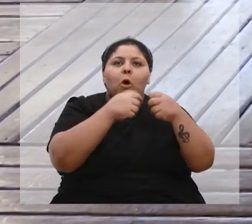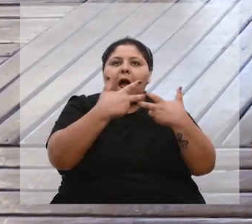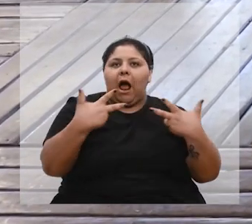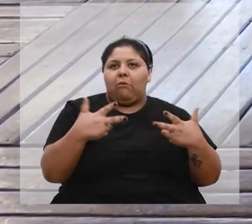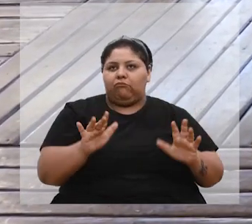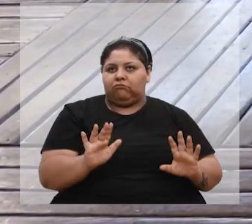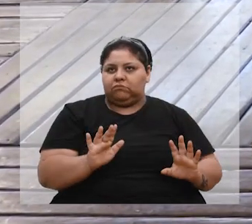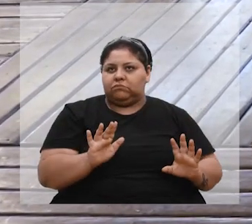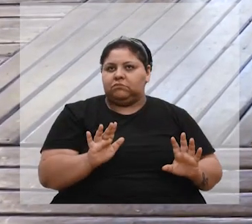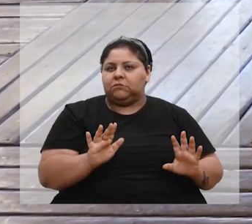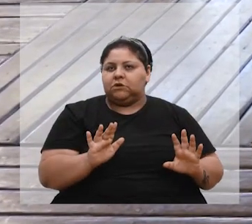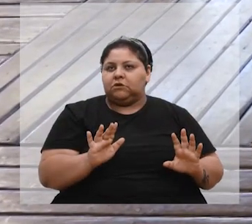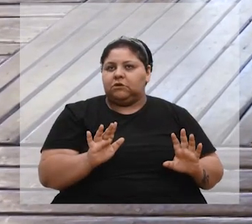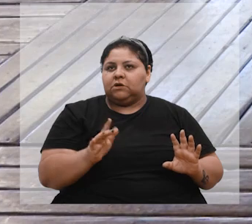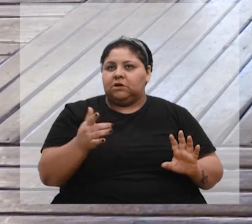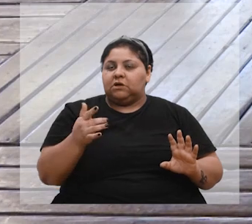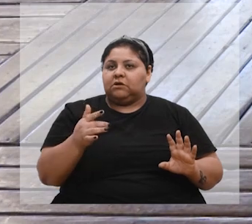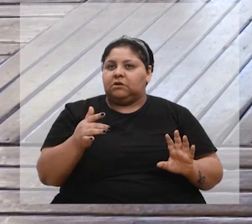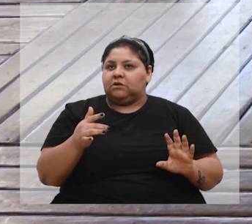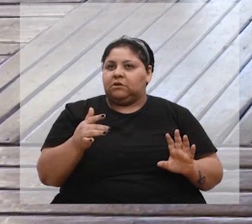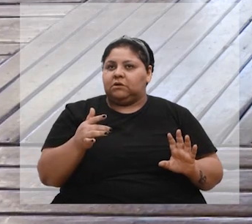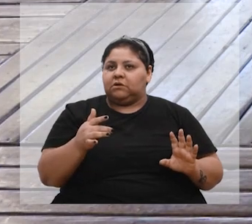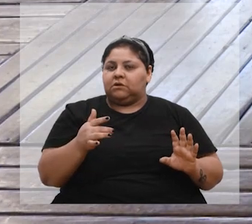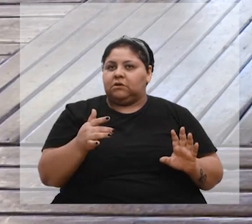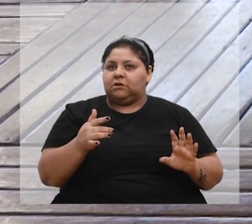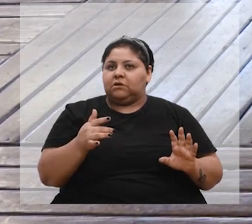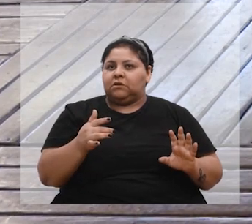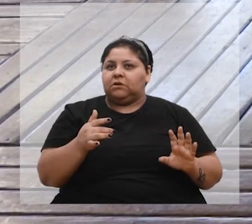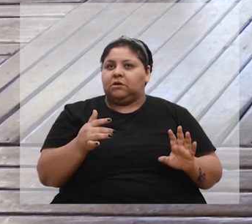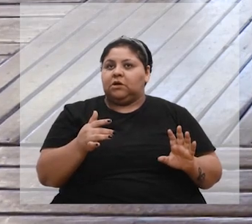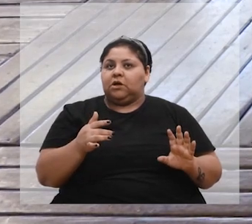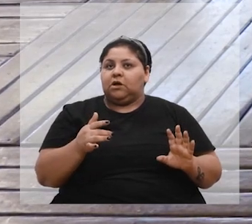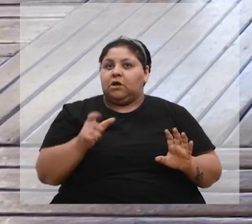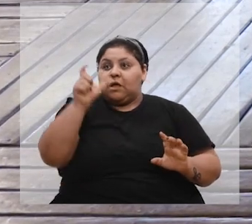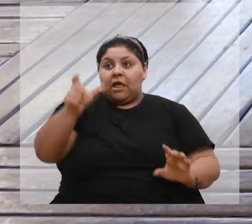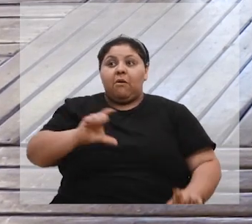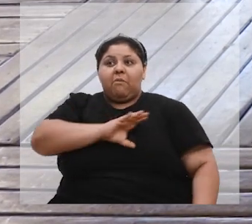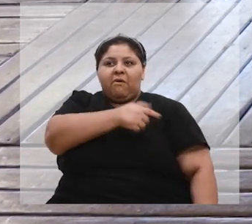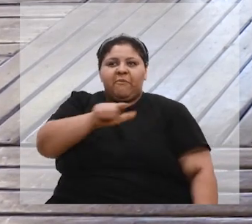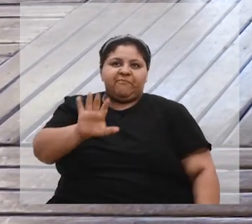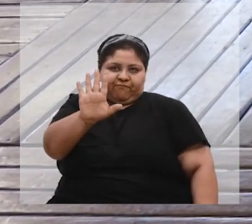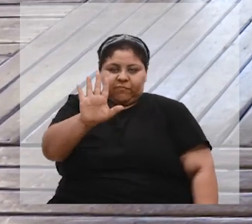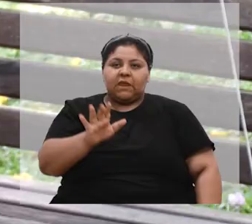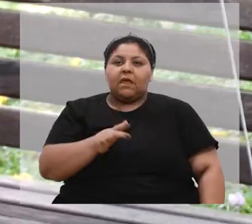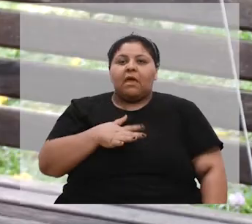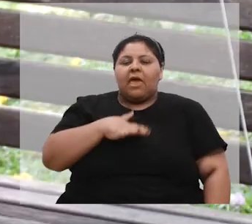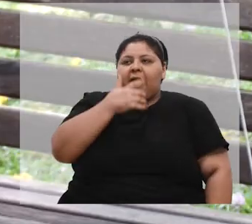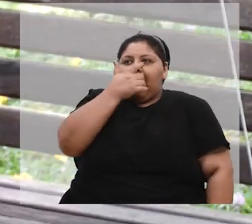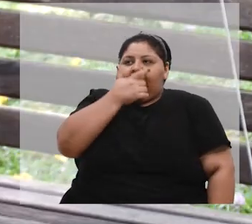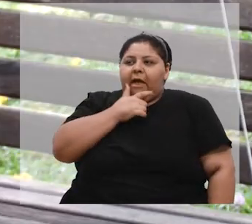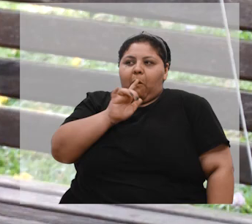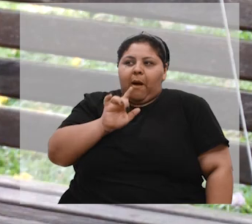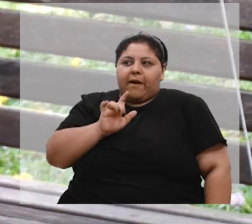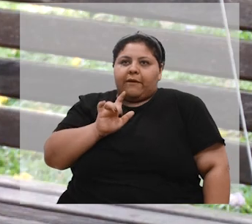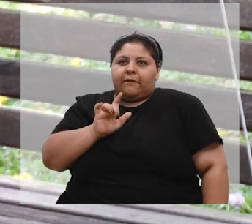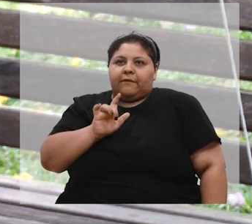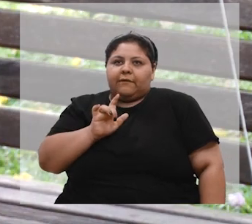gente encontrou alguma coisa. E a gente, quando ama alguém, né? É, porque parece que